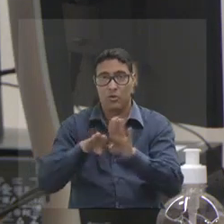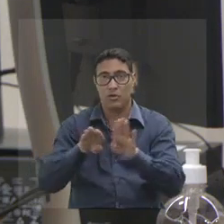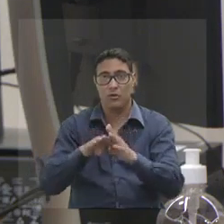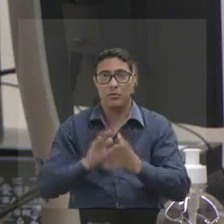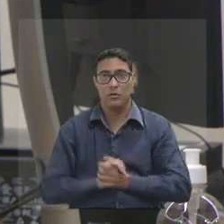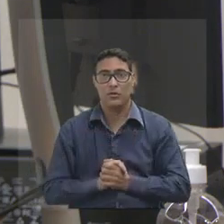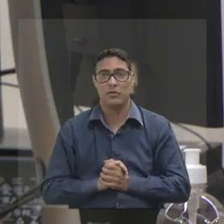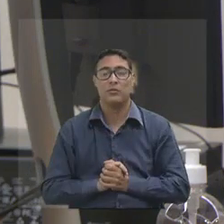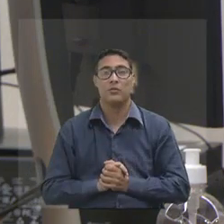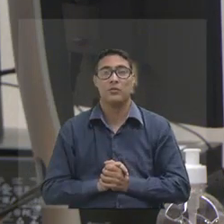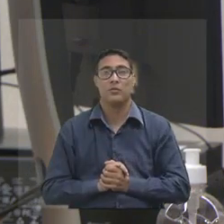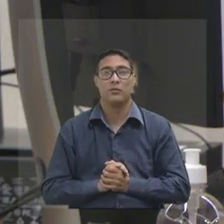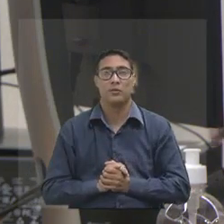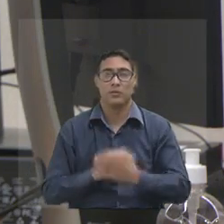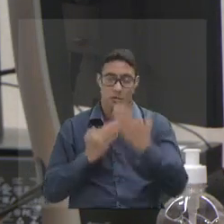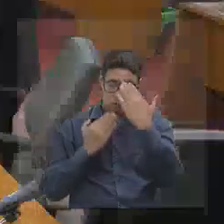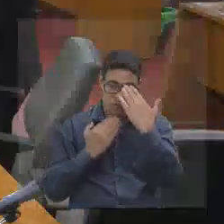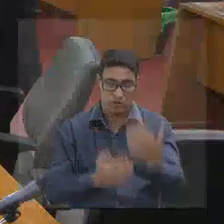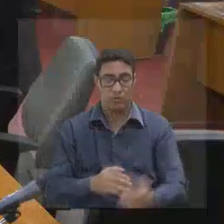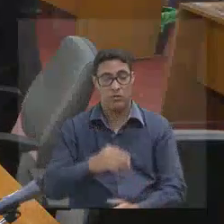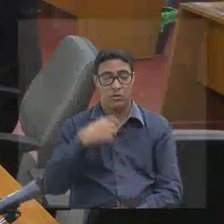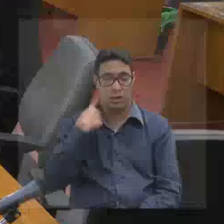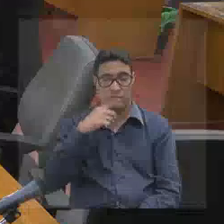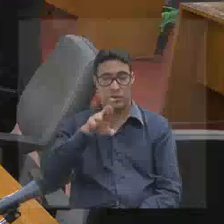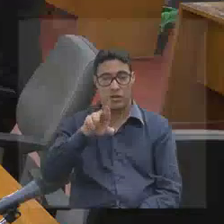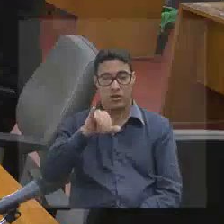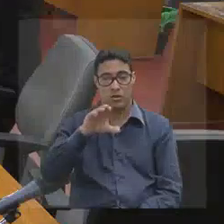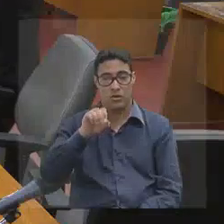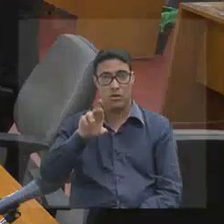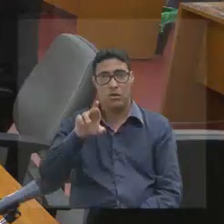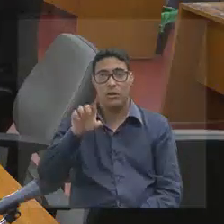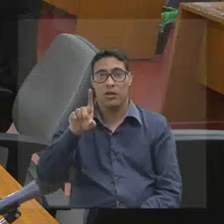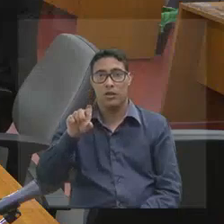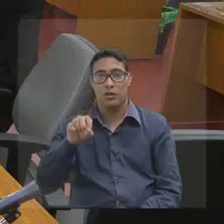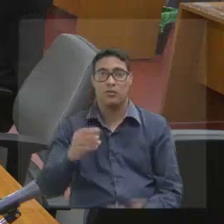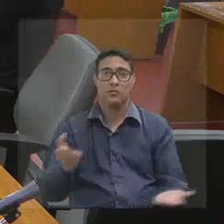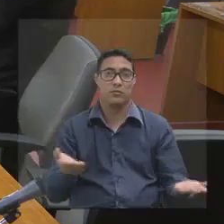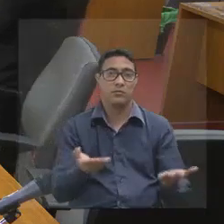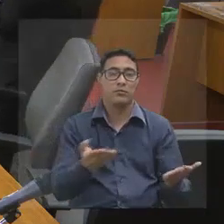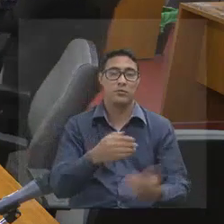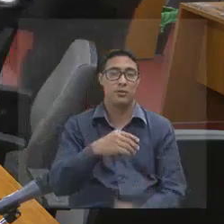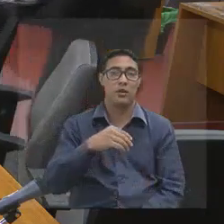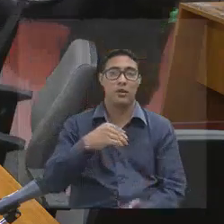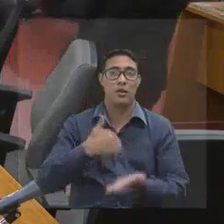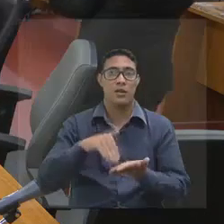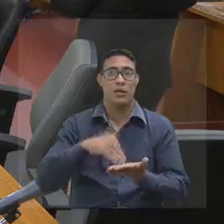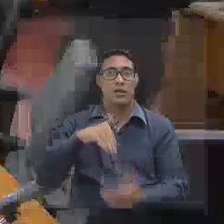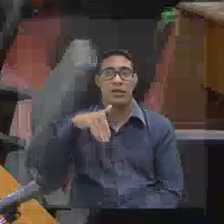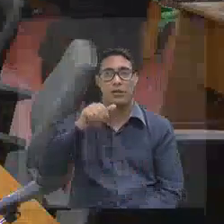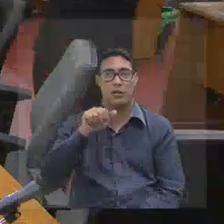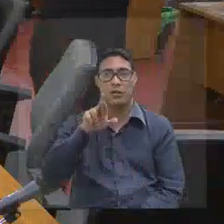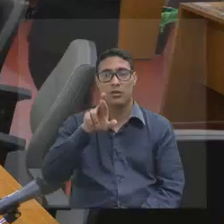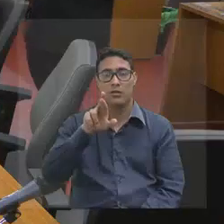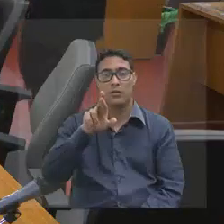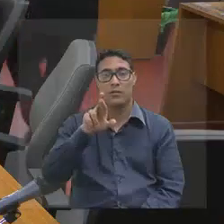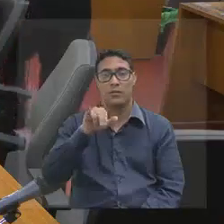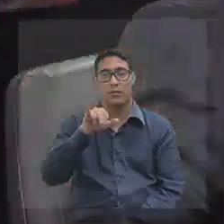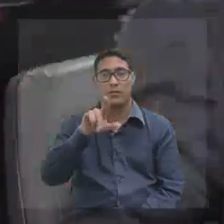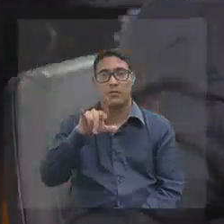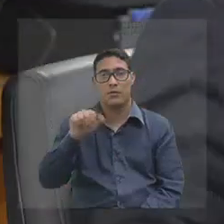Muito obrigado Deputado Campos tem a palavra secretária Marília muito obrigado